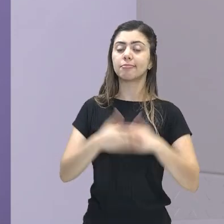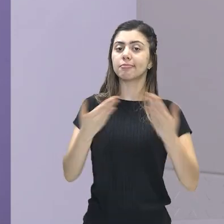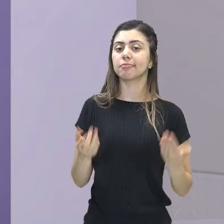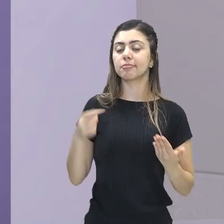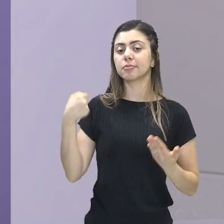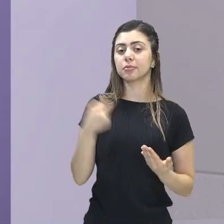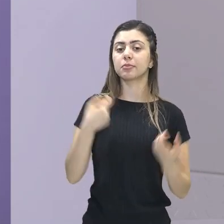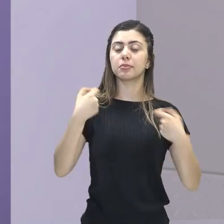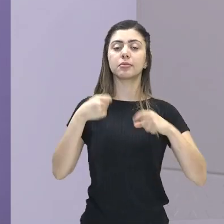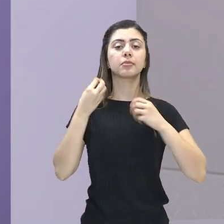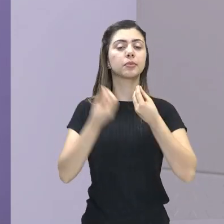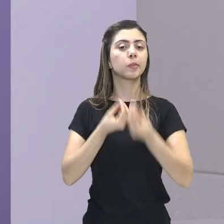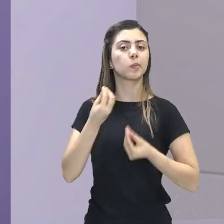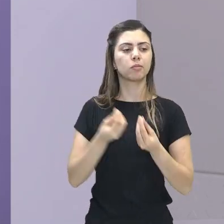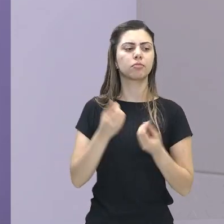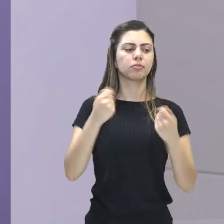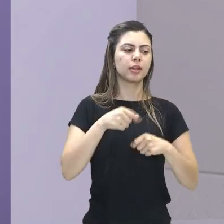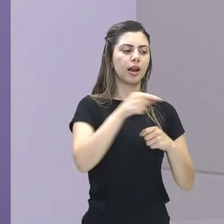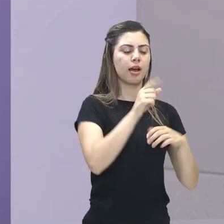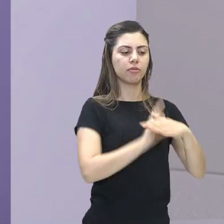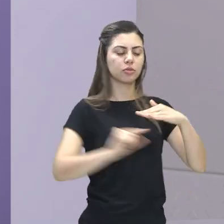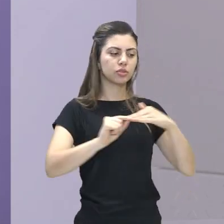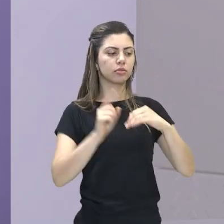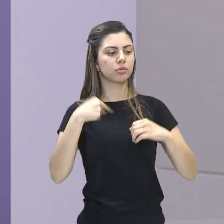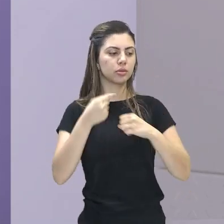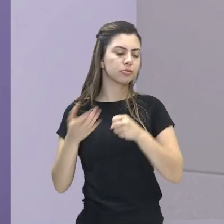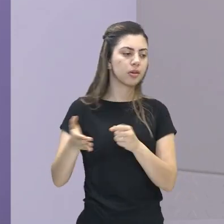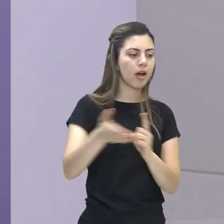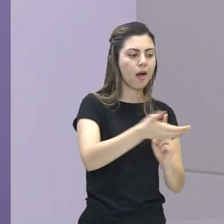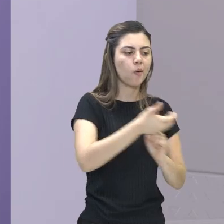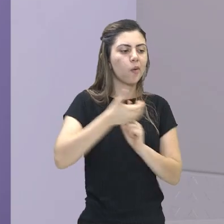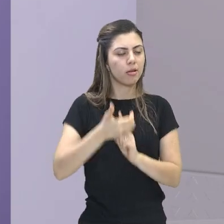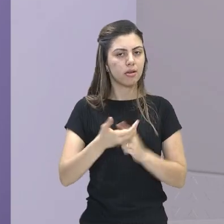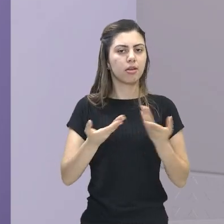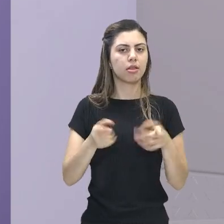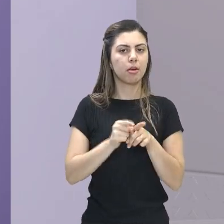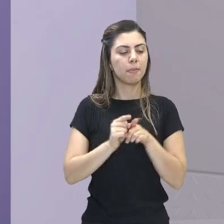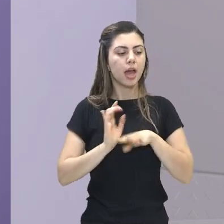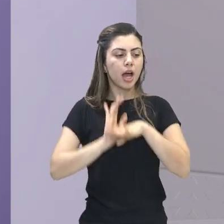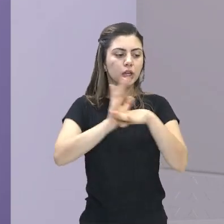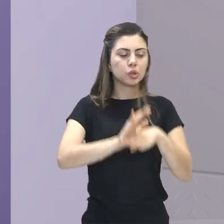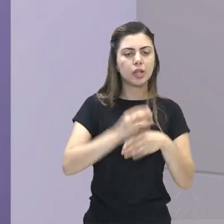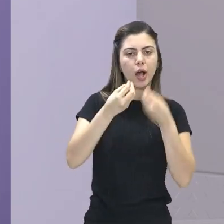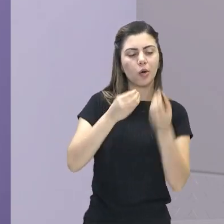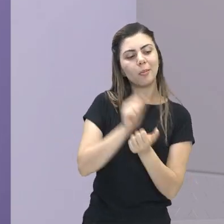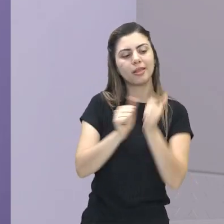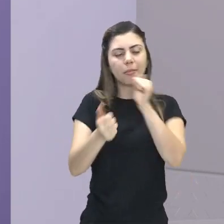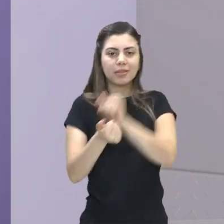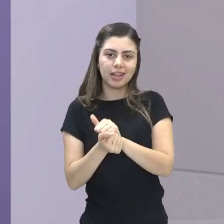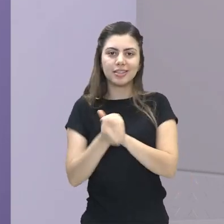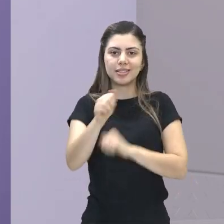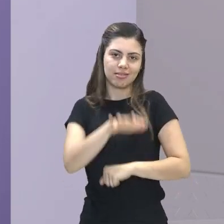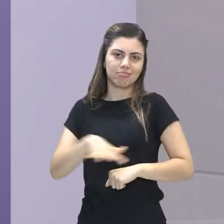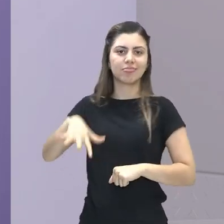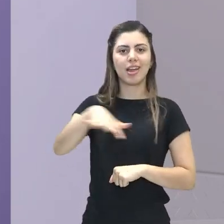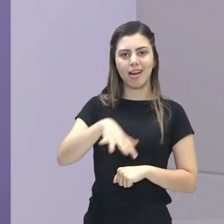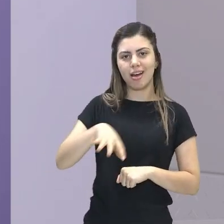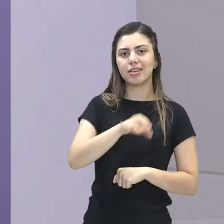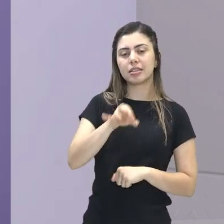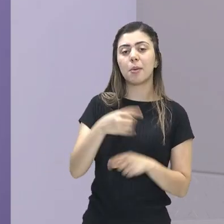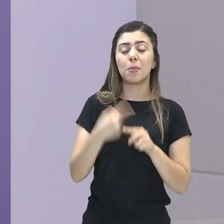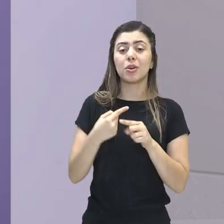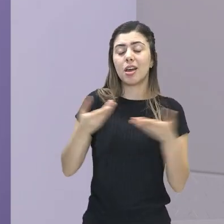adotar essa atitude de acolhimento, ajudar essa pessoa a se adaptar à nova realidade em que está vivendo, à